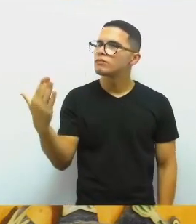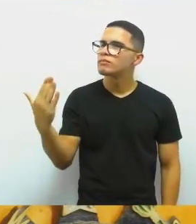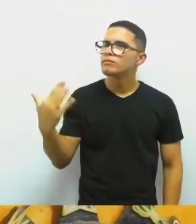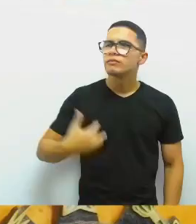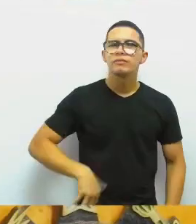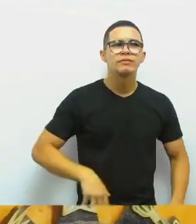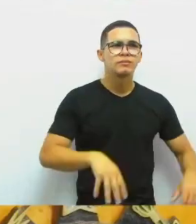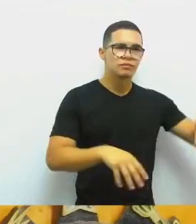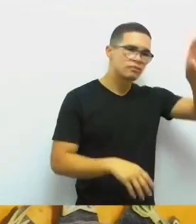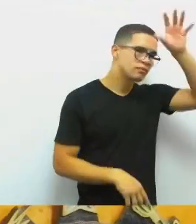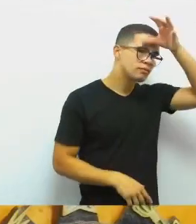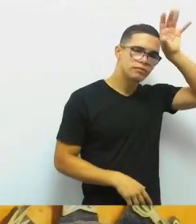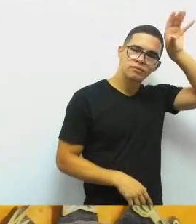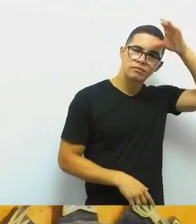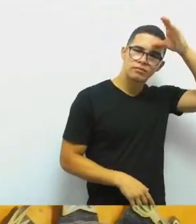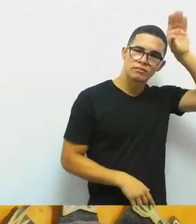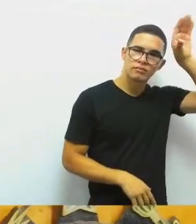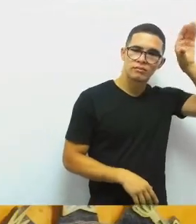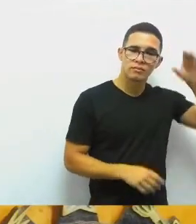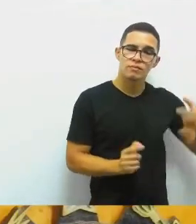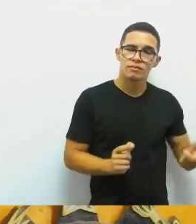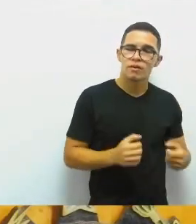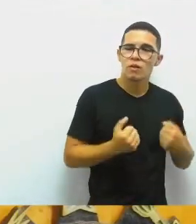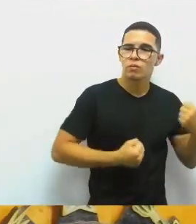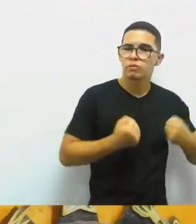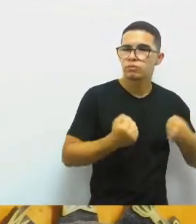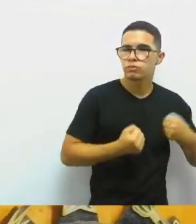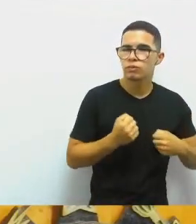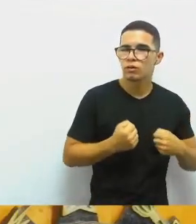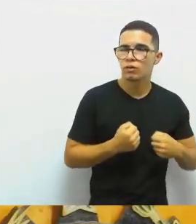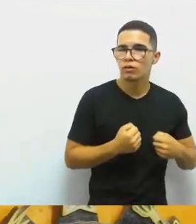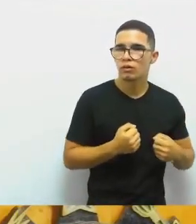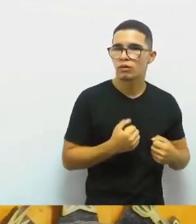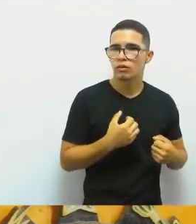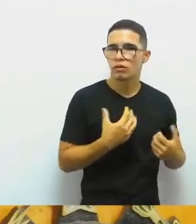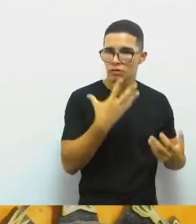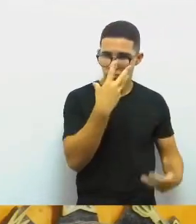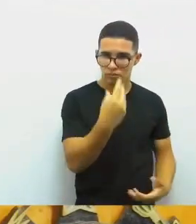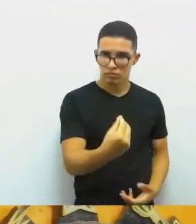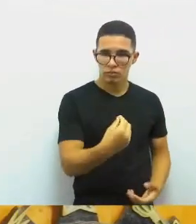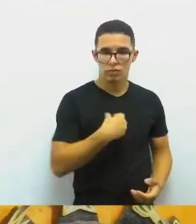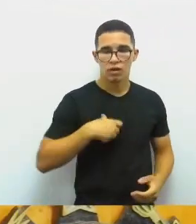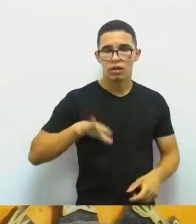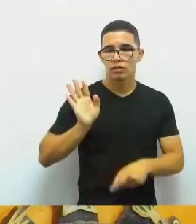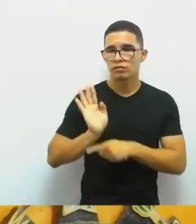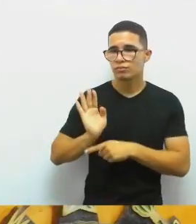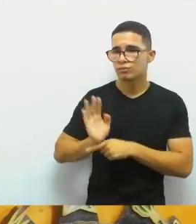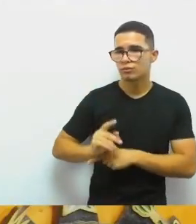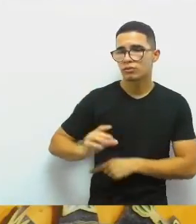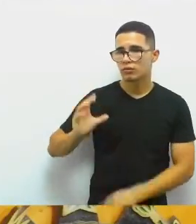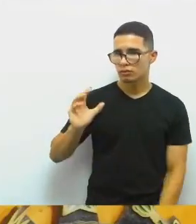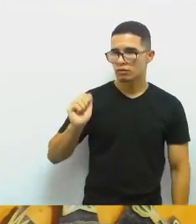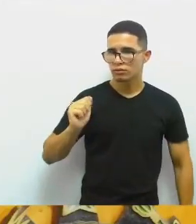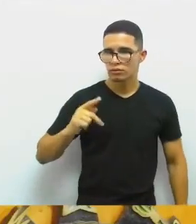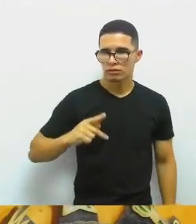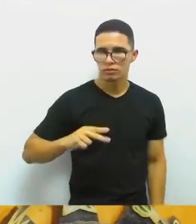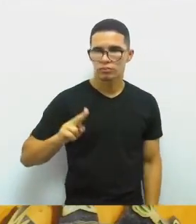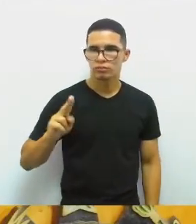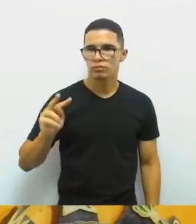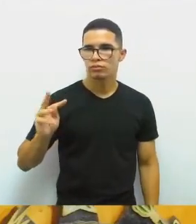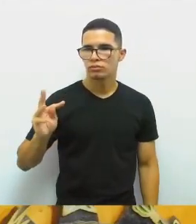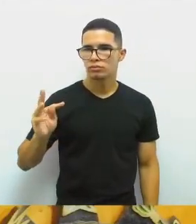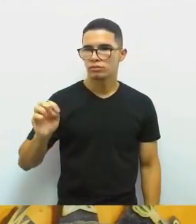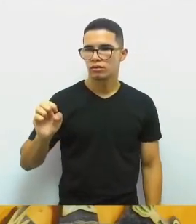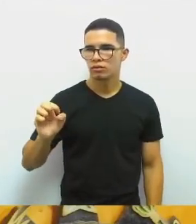uma ambulância tipo UTI móvel, ambulância tipo D, para atender o bairro Capitera 1 e 2 e que